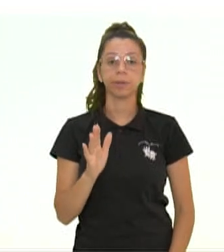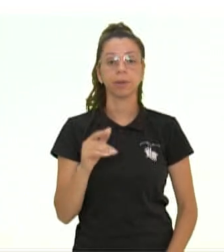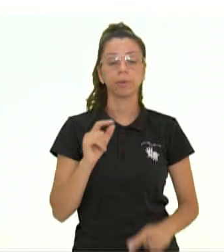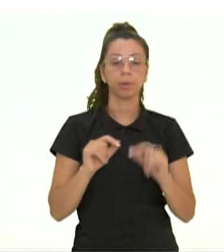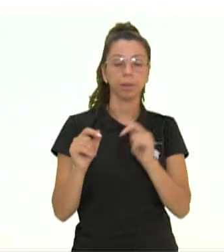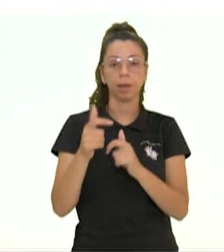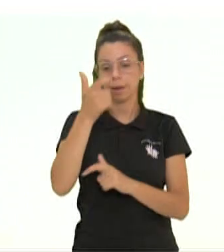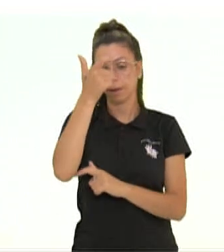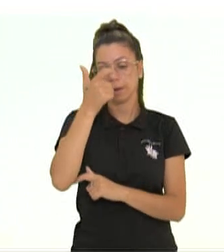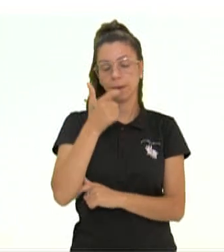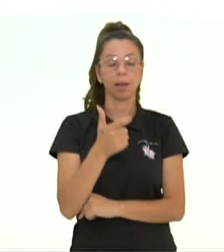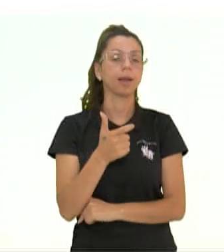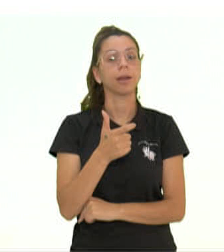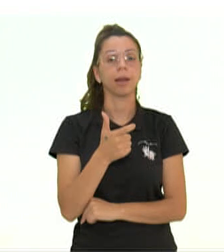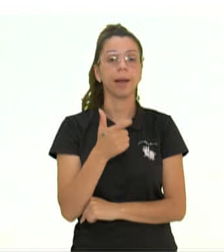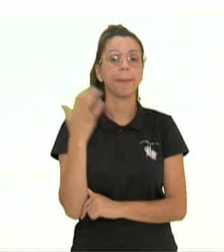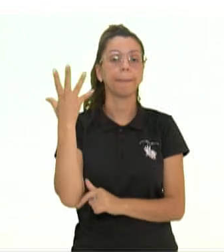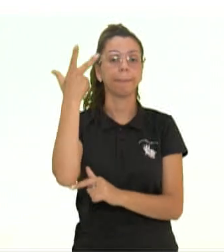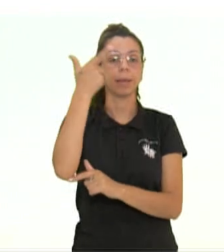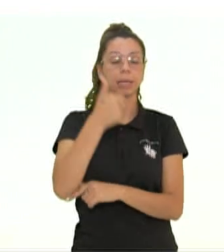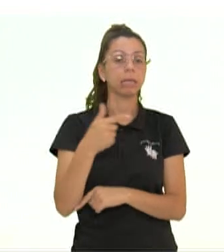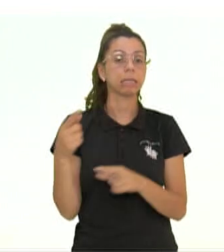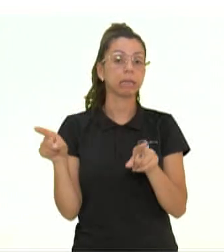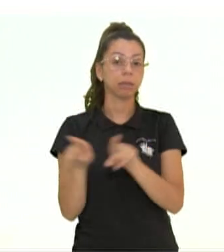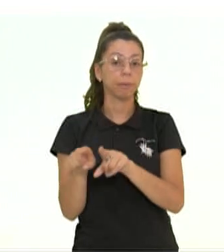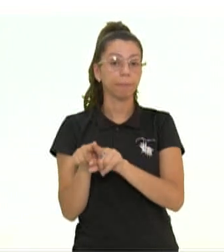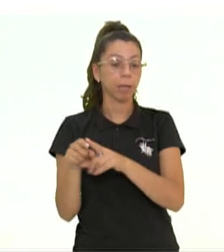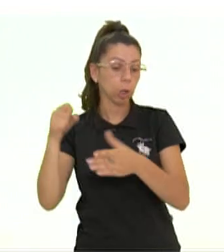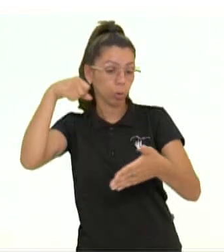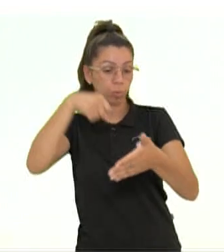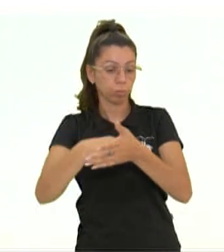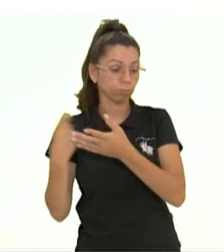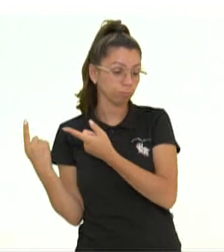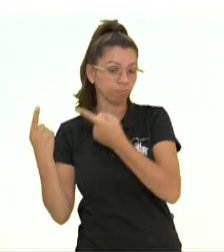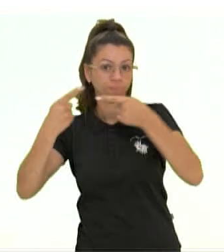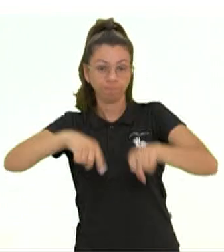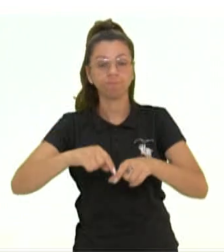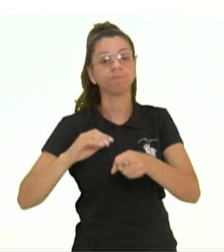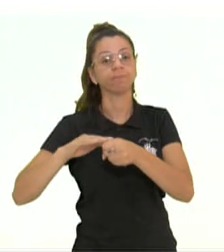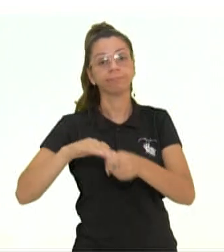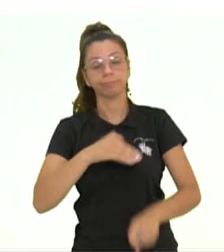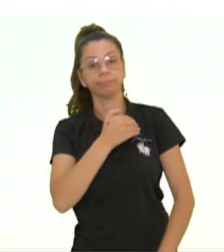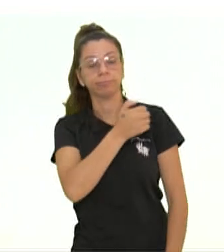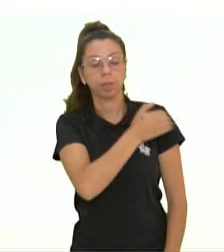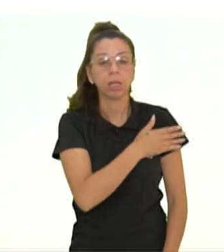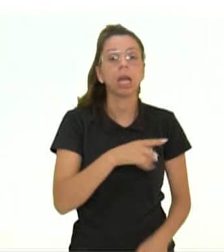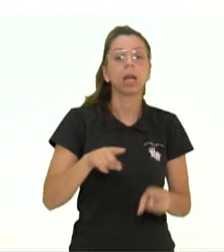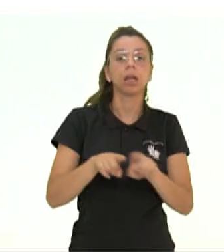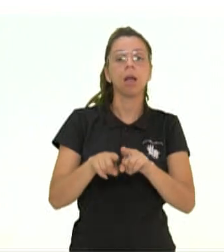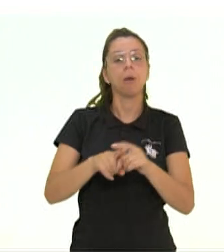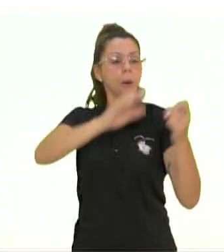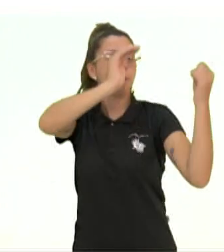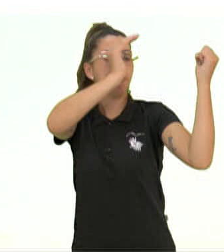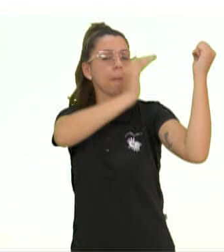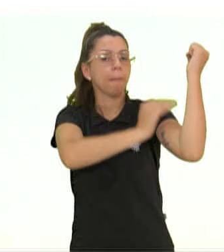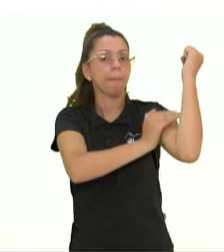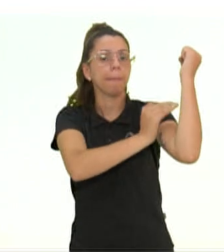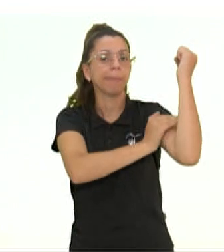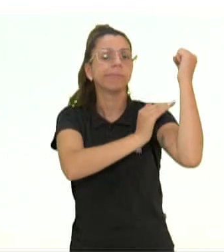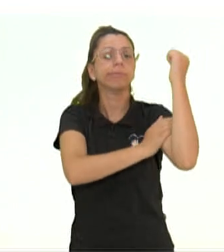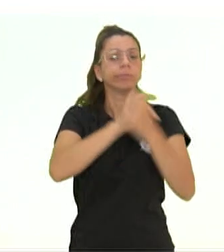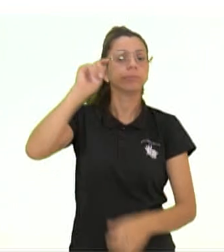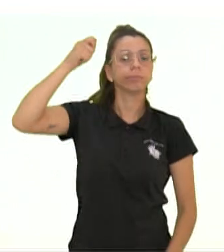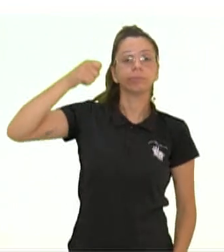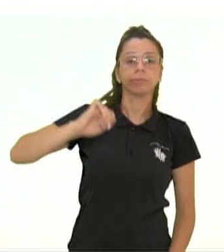a beleza e lutar contra o preconceito. Então, o turbante tem essa coisa de empoderar, né, a pessoa negra, trazer